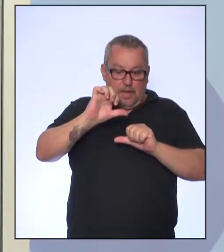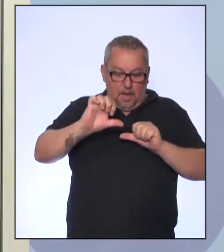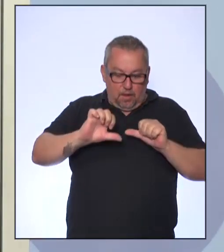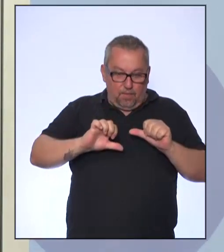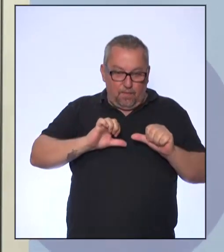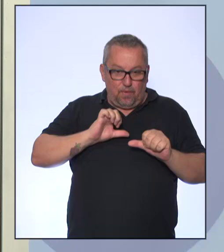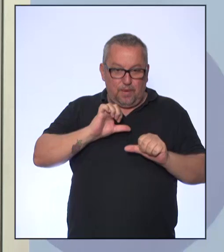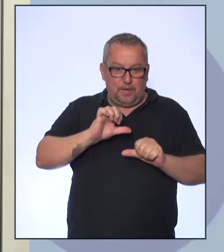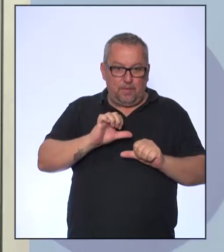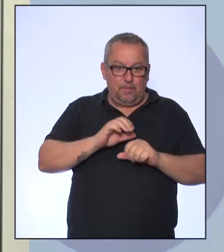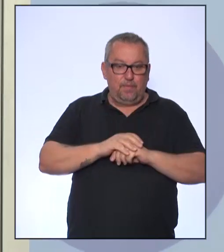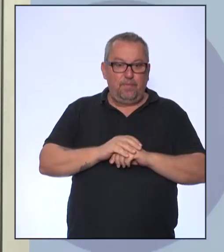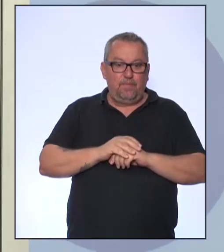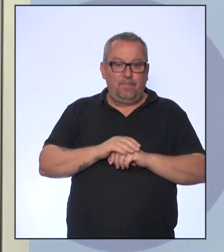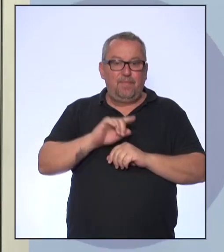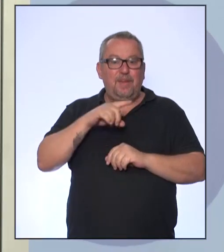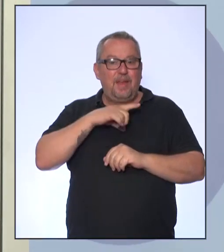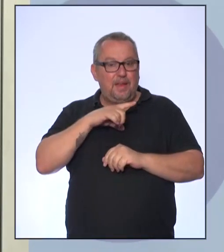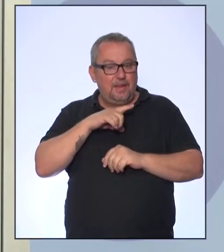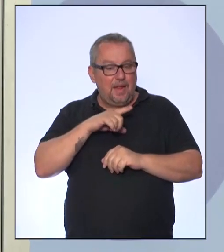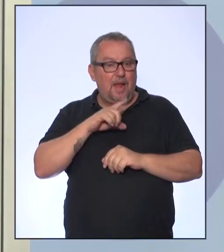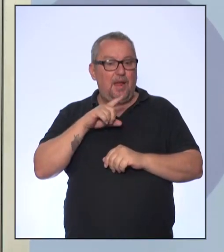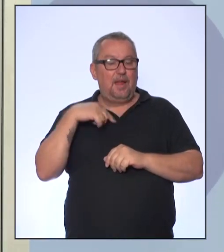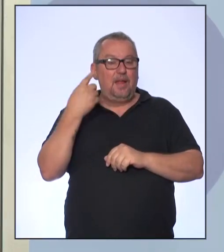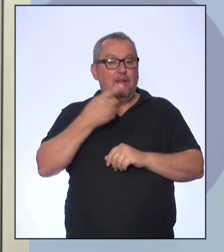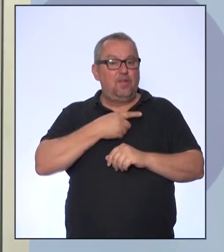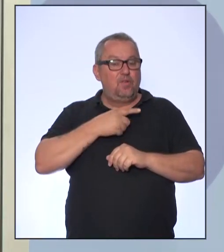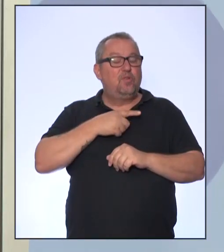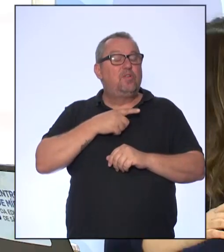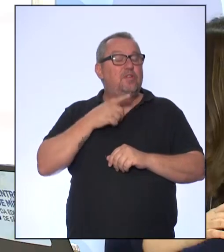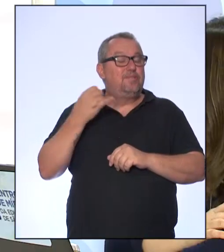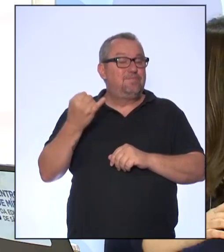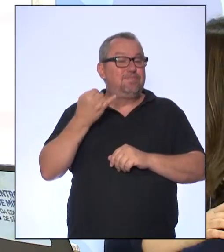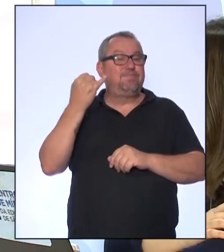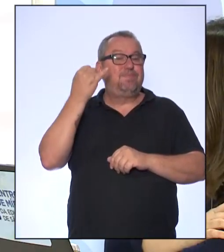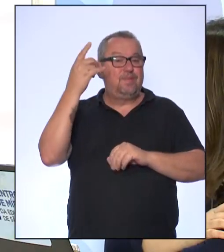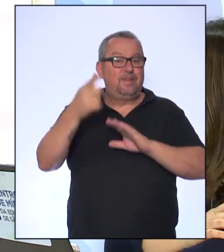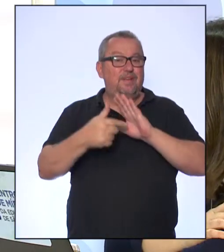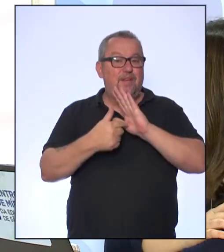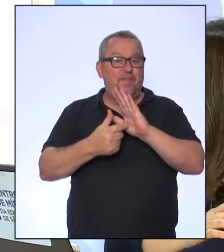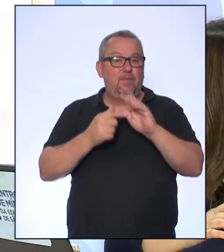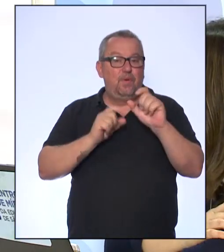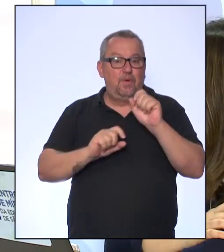transformação. É aí que está a nossa grande chave aqui, que podem,